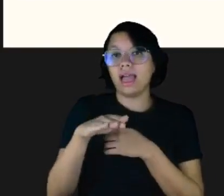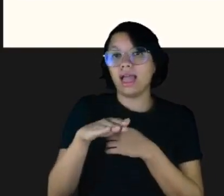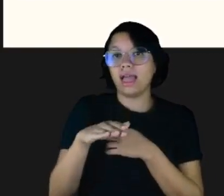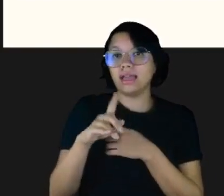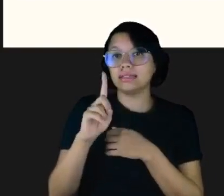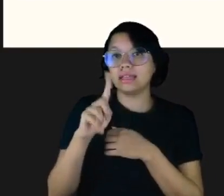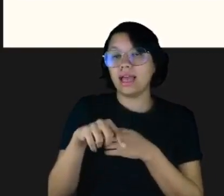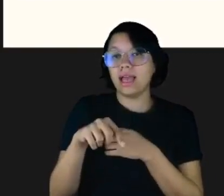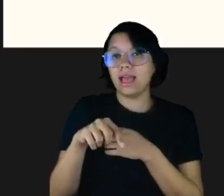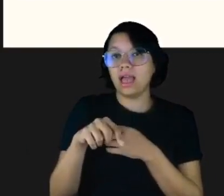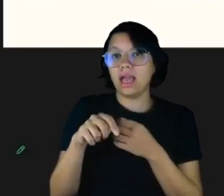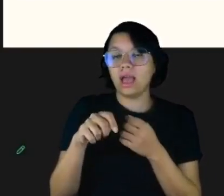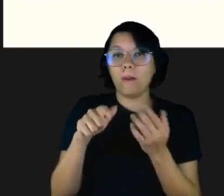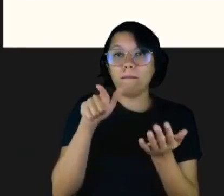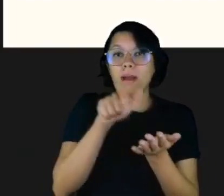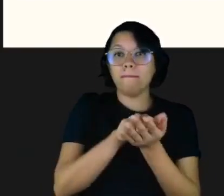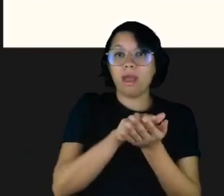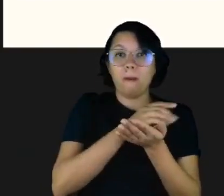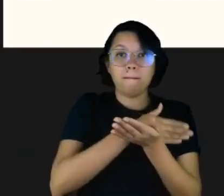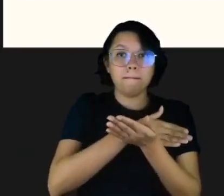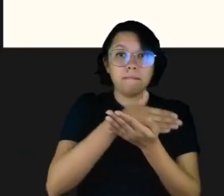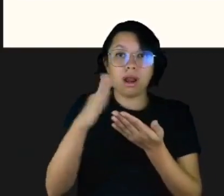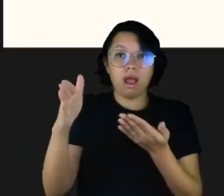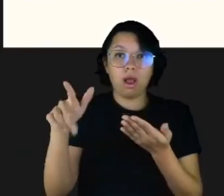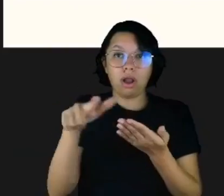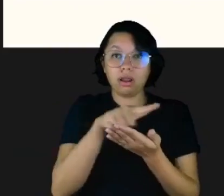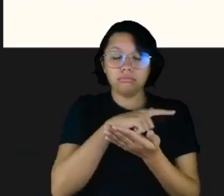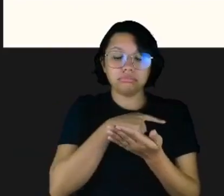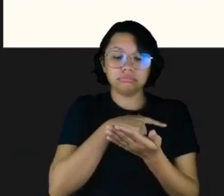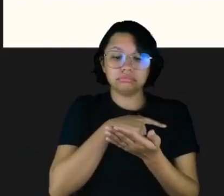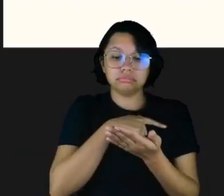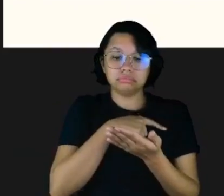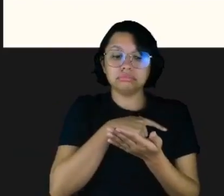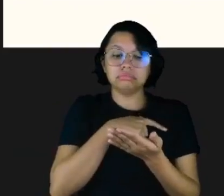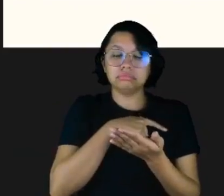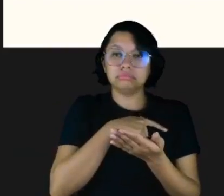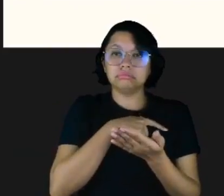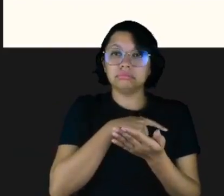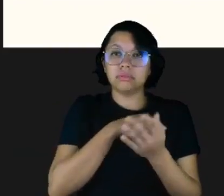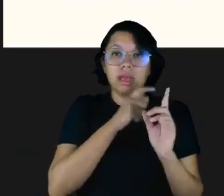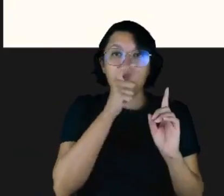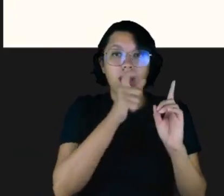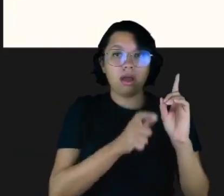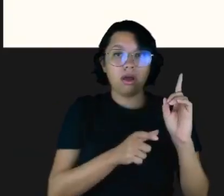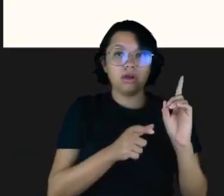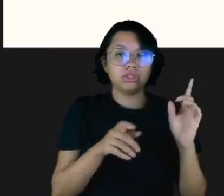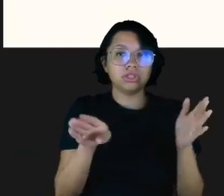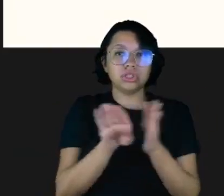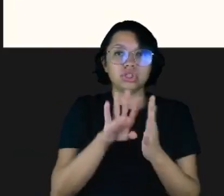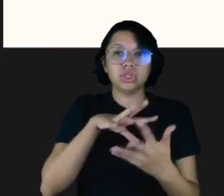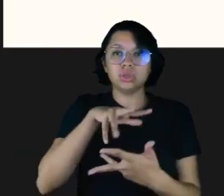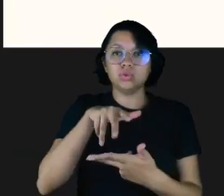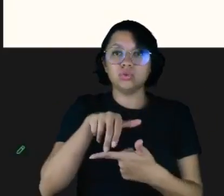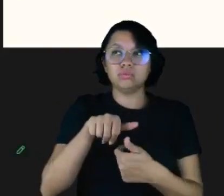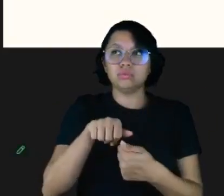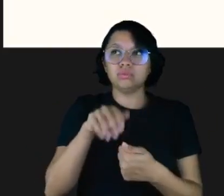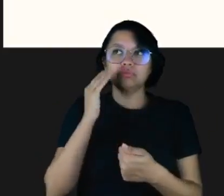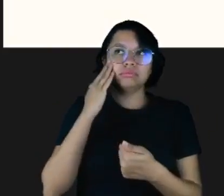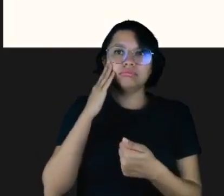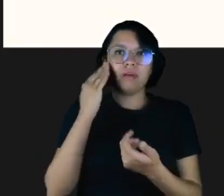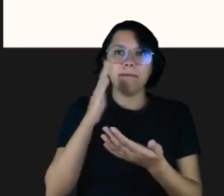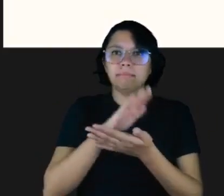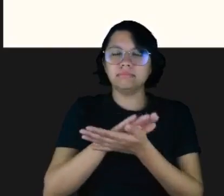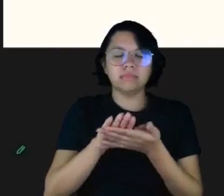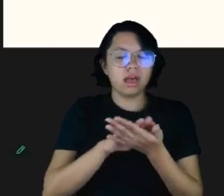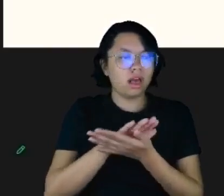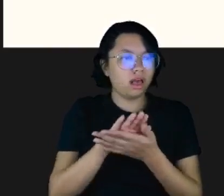folha em branco. A criança é aquele ser que chega no mundo sem saber absolutamente nada. Então,